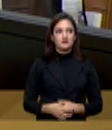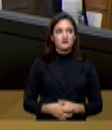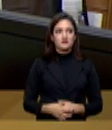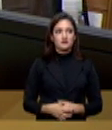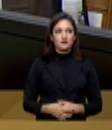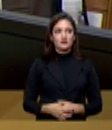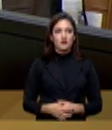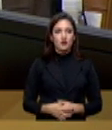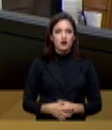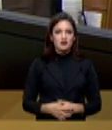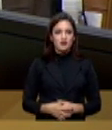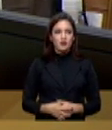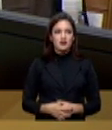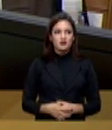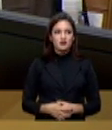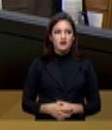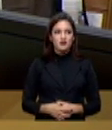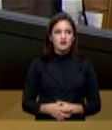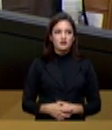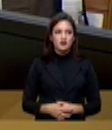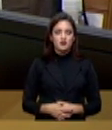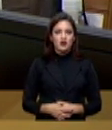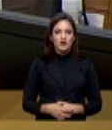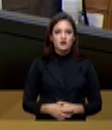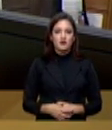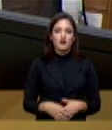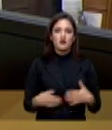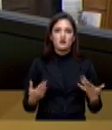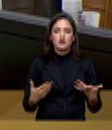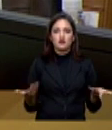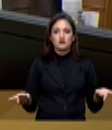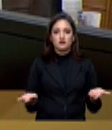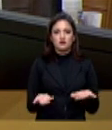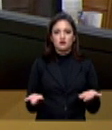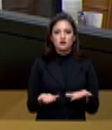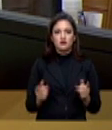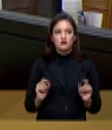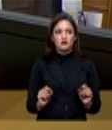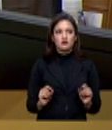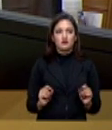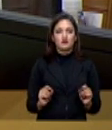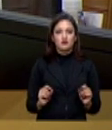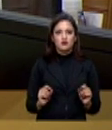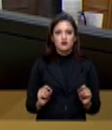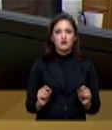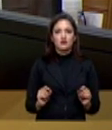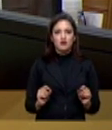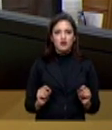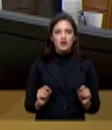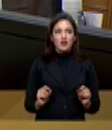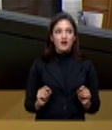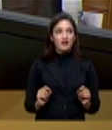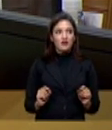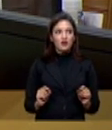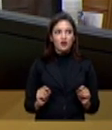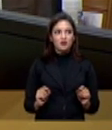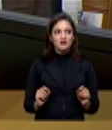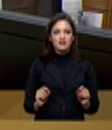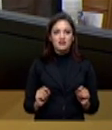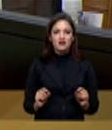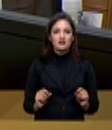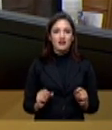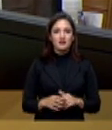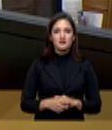avança agora se o presidente já para parte quase final do voto